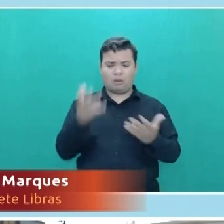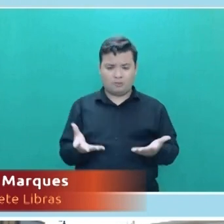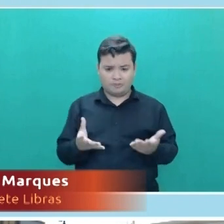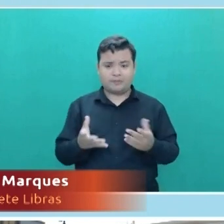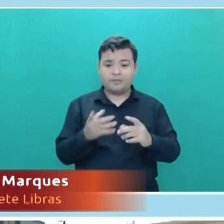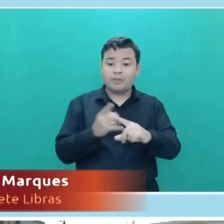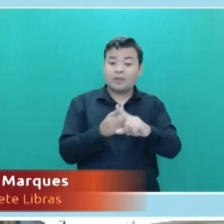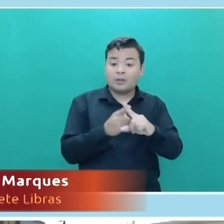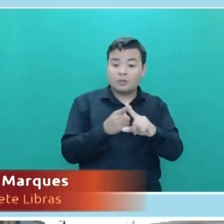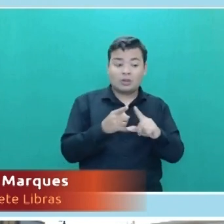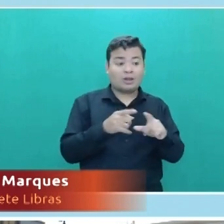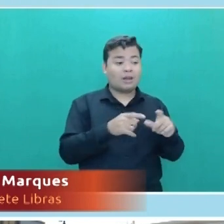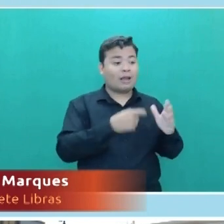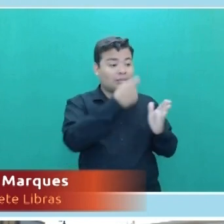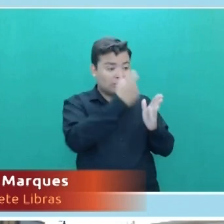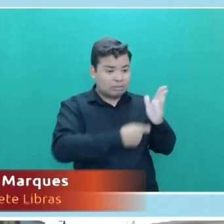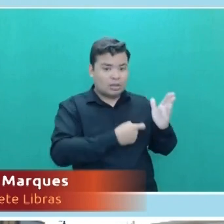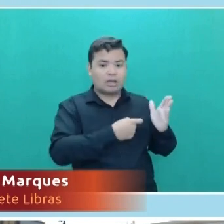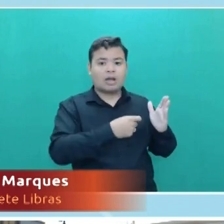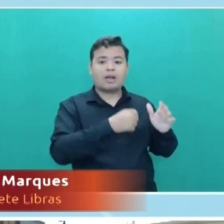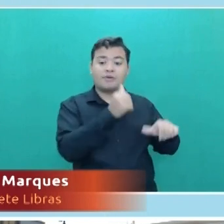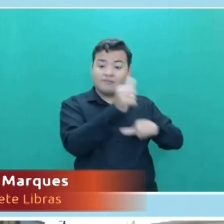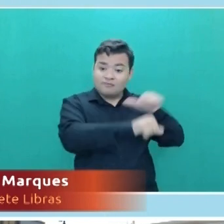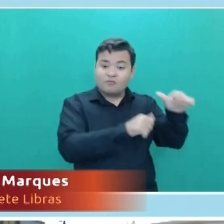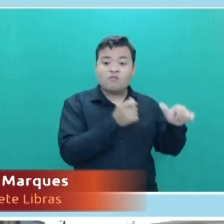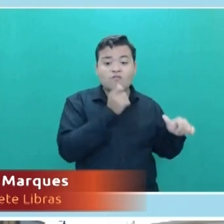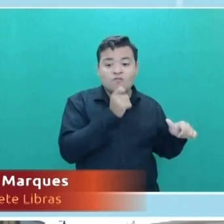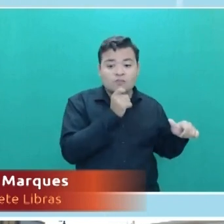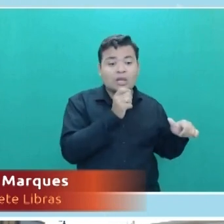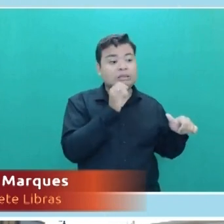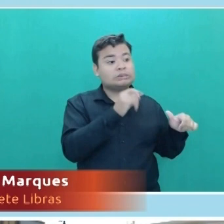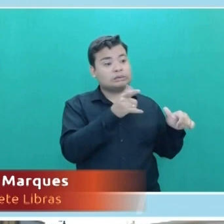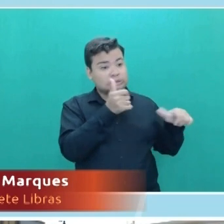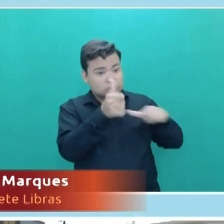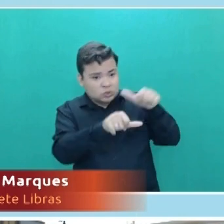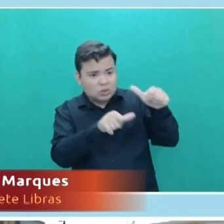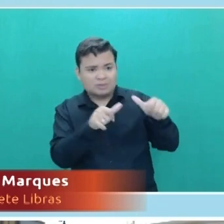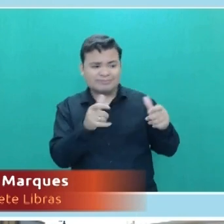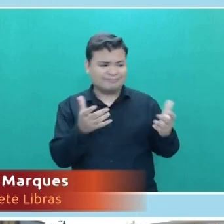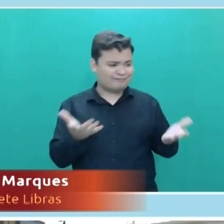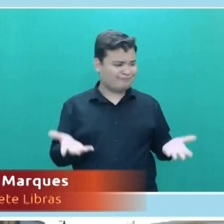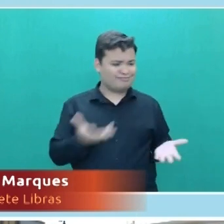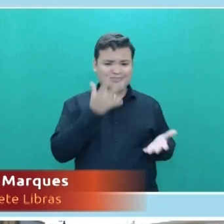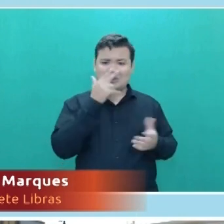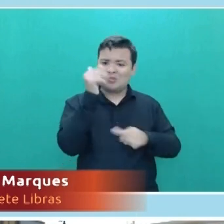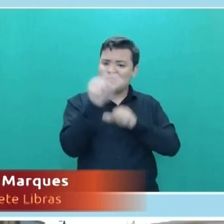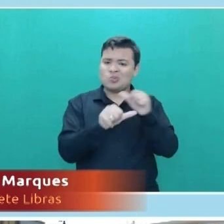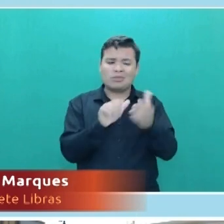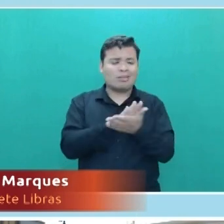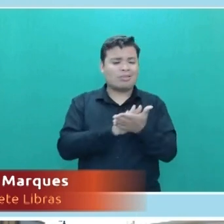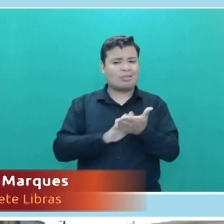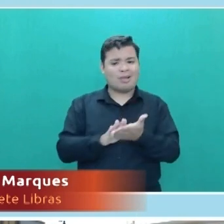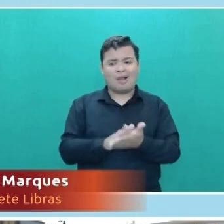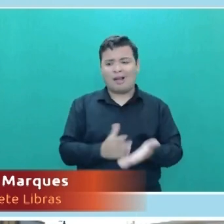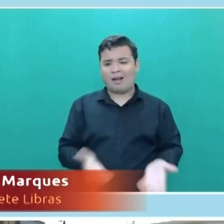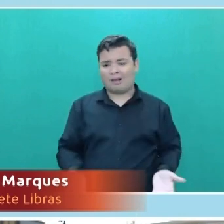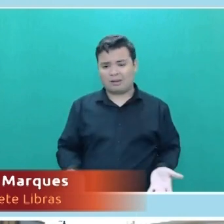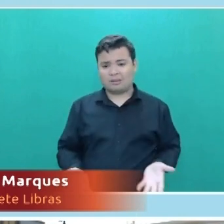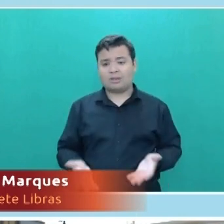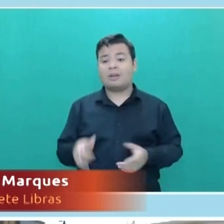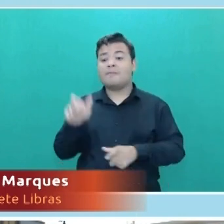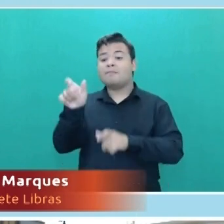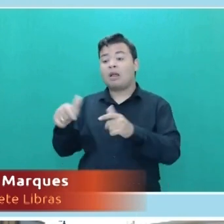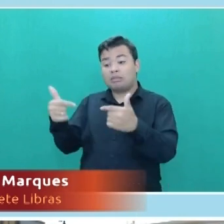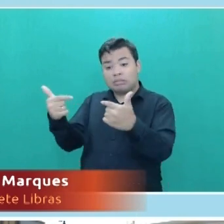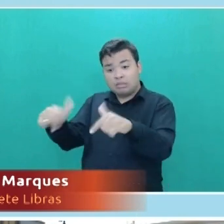reforma tributária não sai nunca, e quando sai é trocando 6 por meia dúzia, e depois quem paga o pato é o trabalhador que